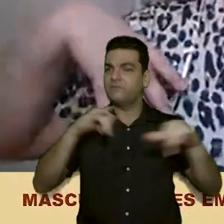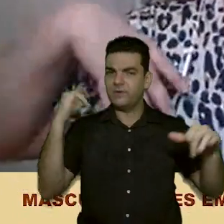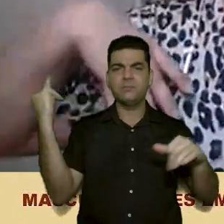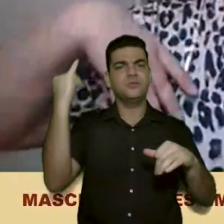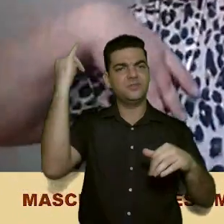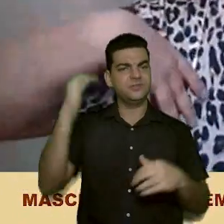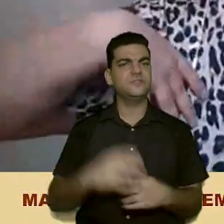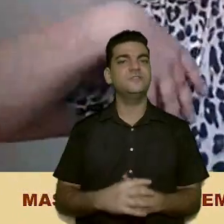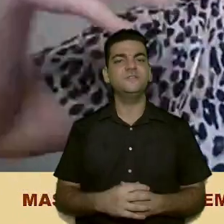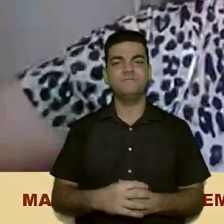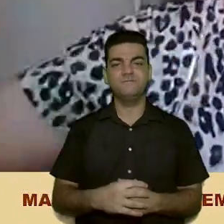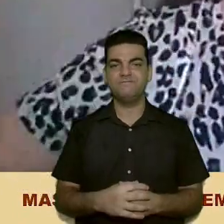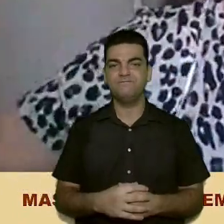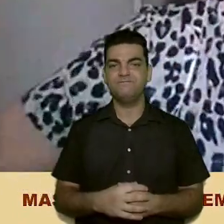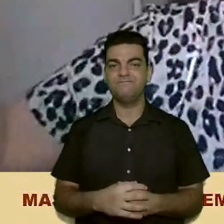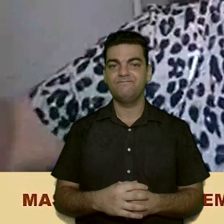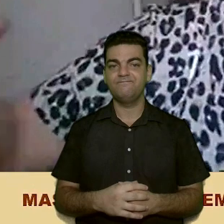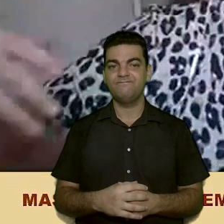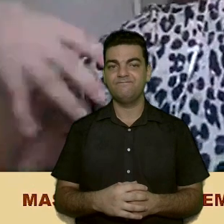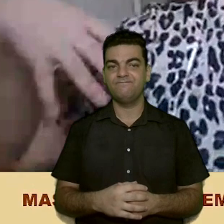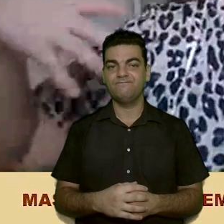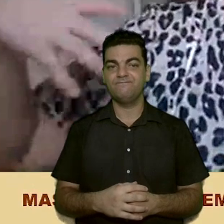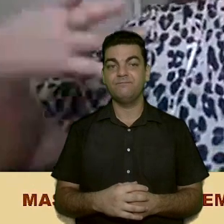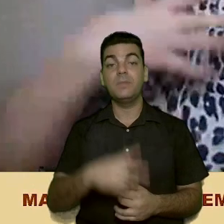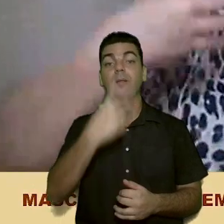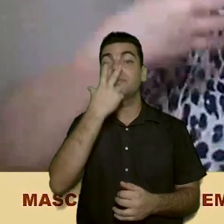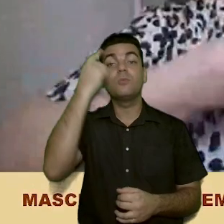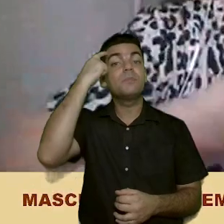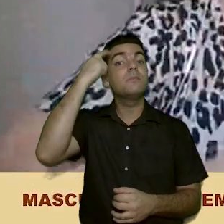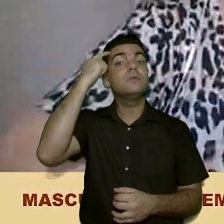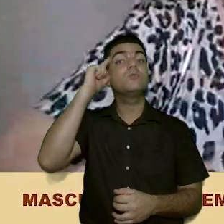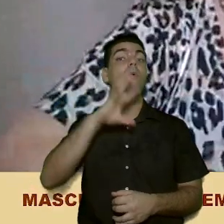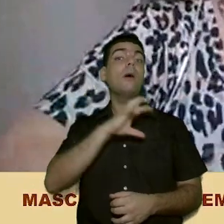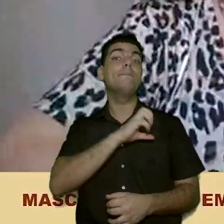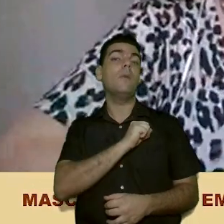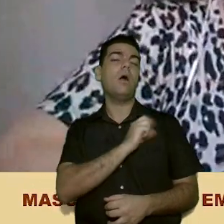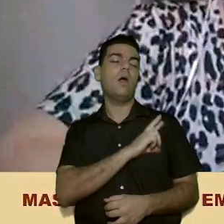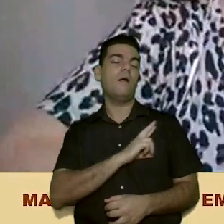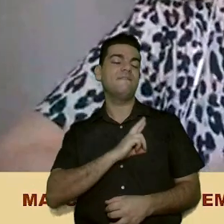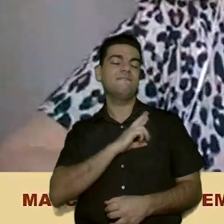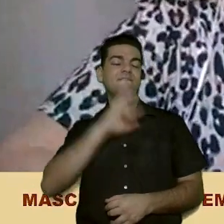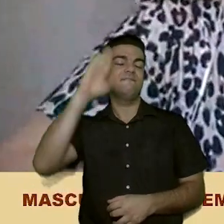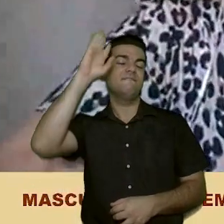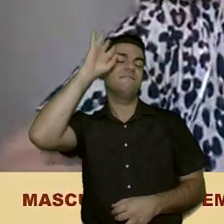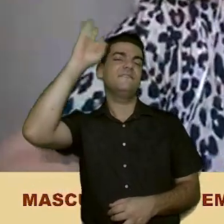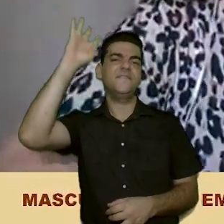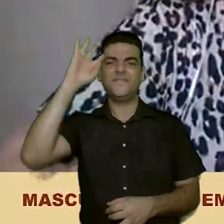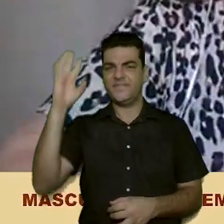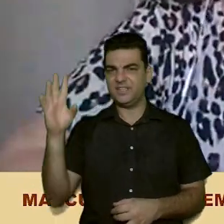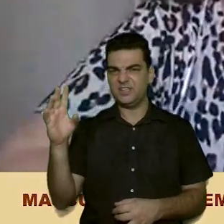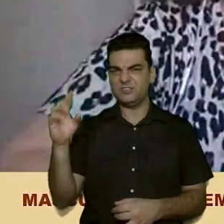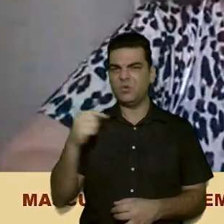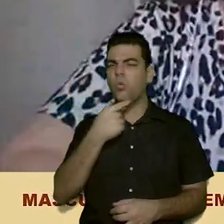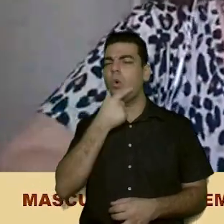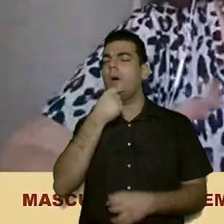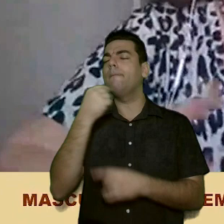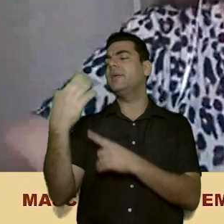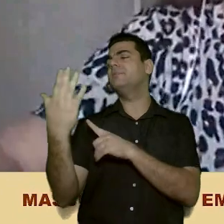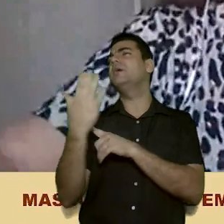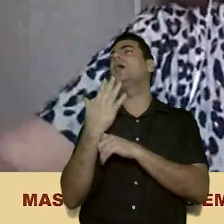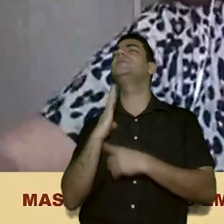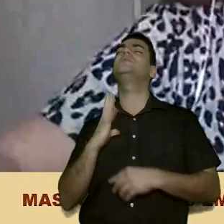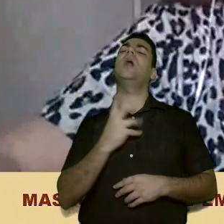alcance de uma série de TV. Já chega a construção da princesa lá do amor romântico, né? Da